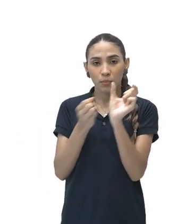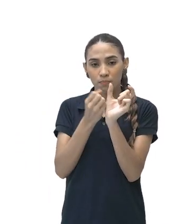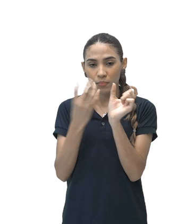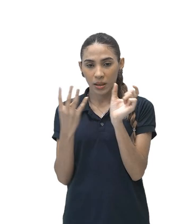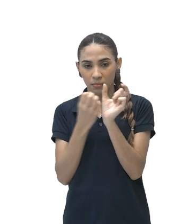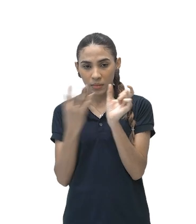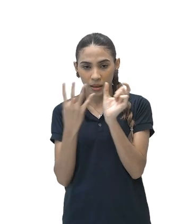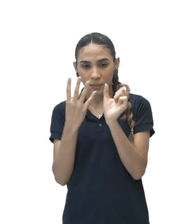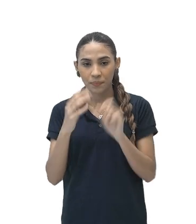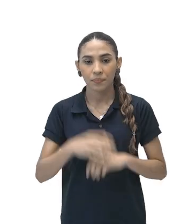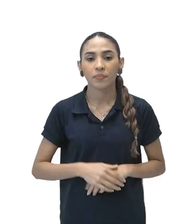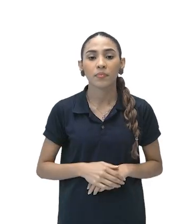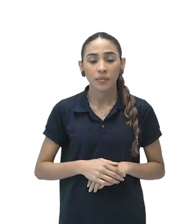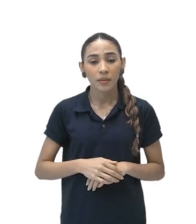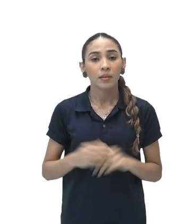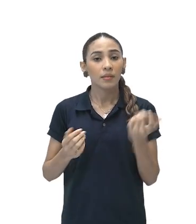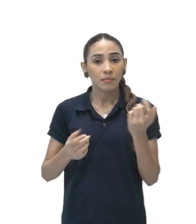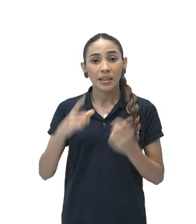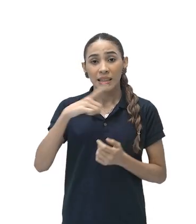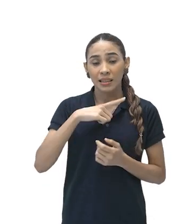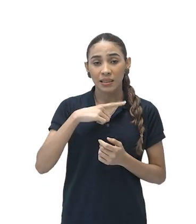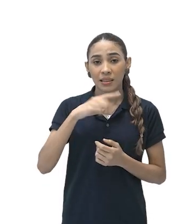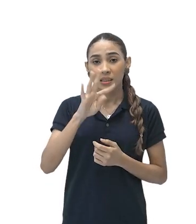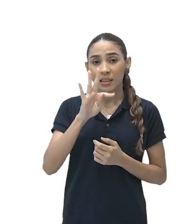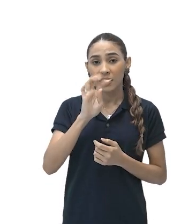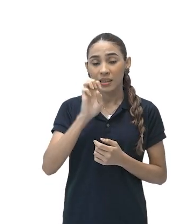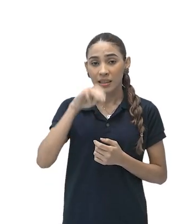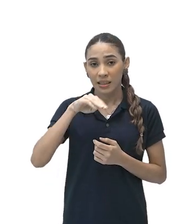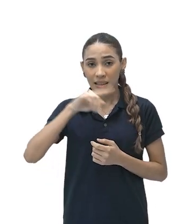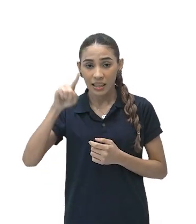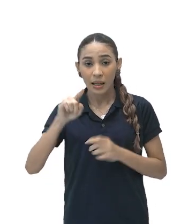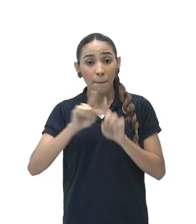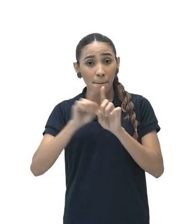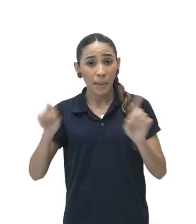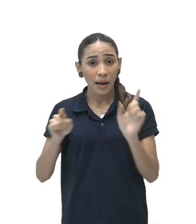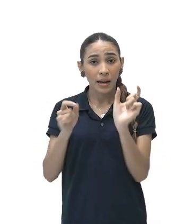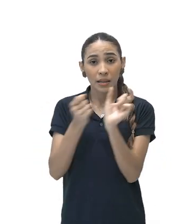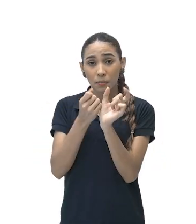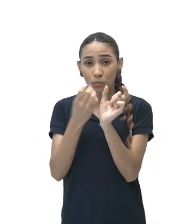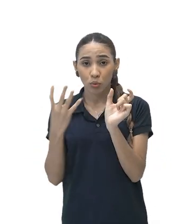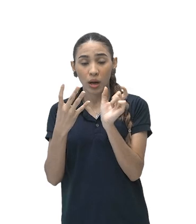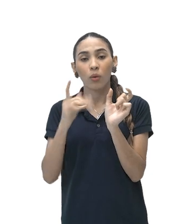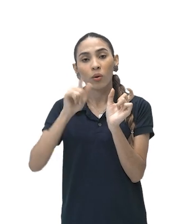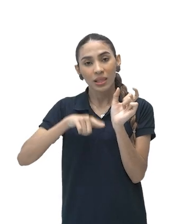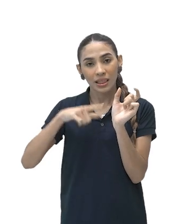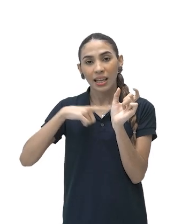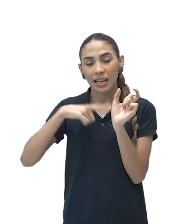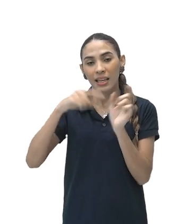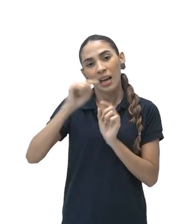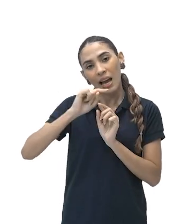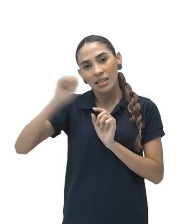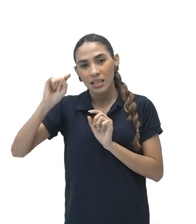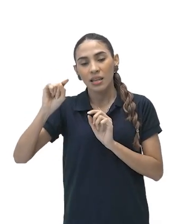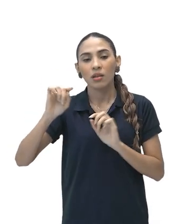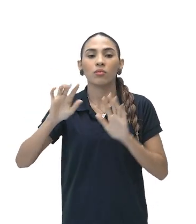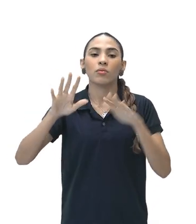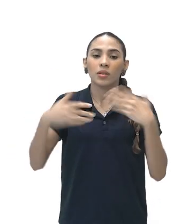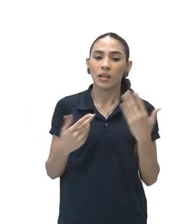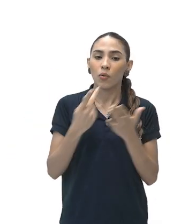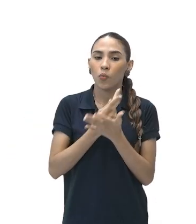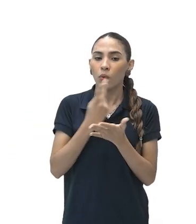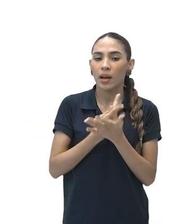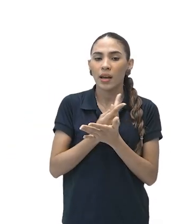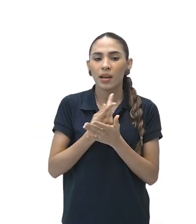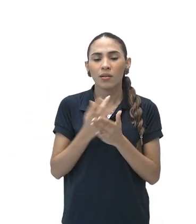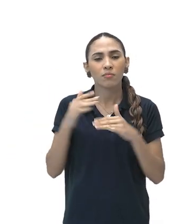ter, no singular, ele tem, é sem acento, mas no plural é com acento, tá bom, gente? Então aí, esse erro